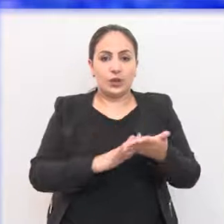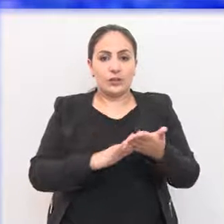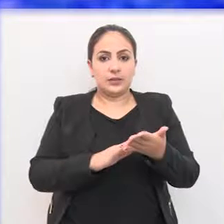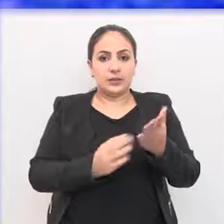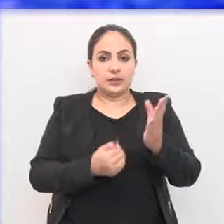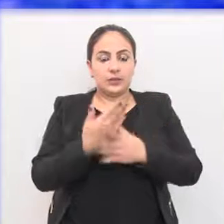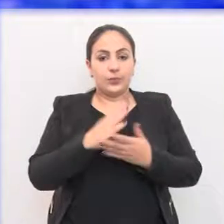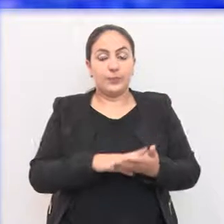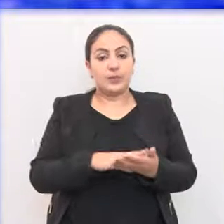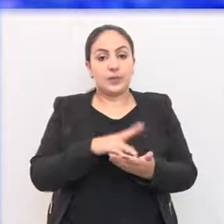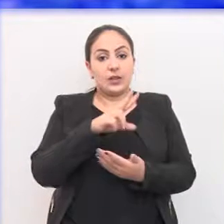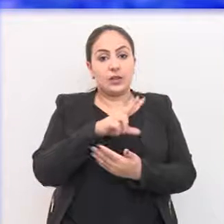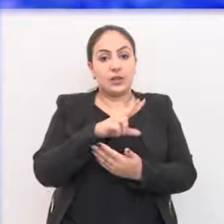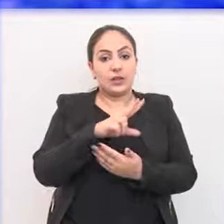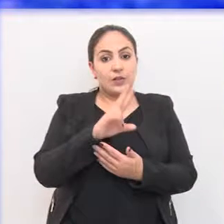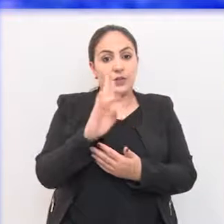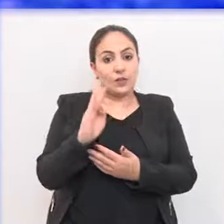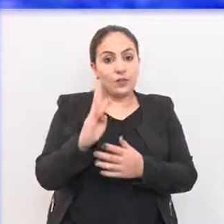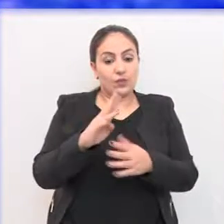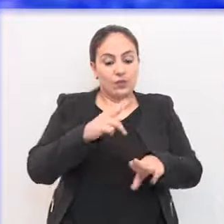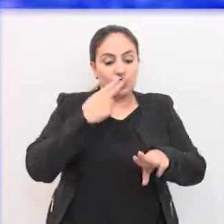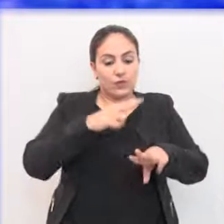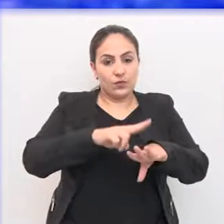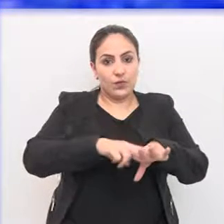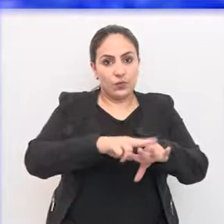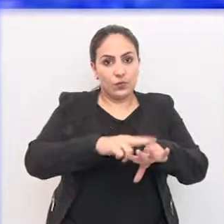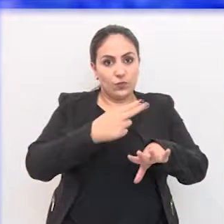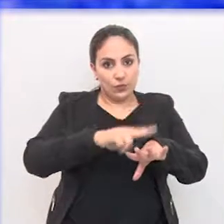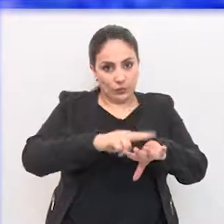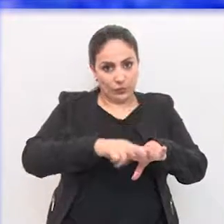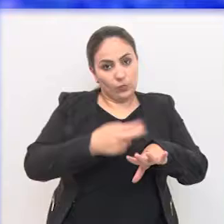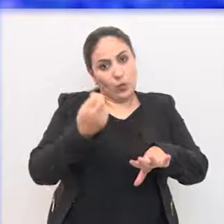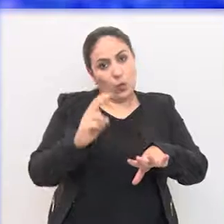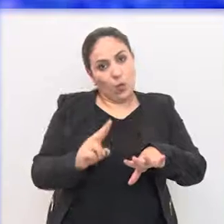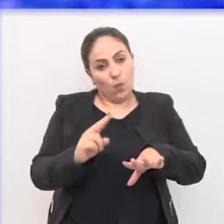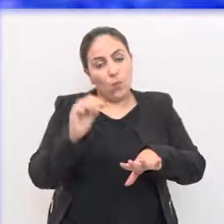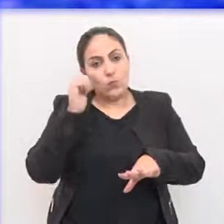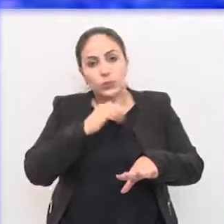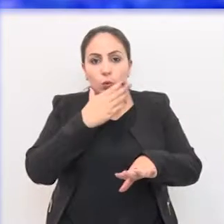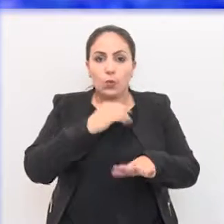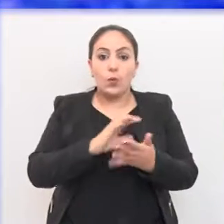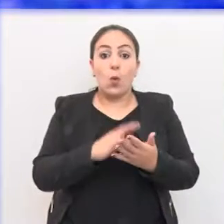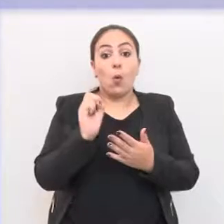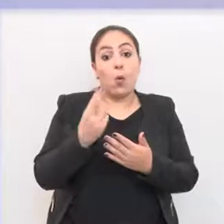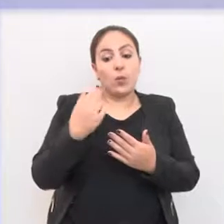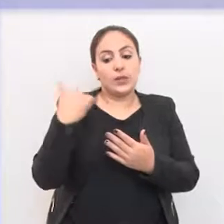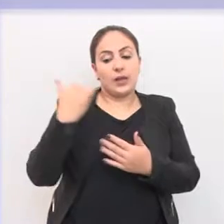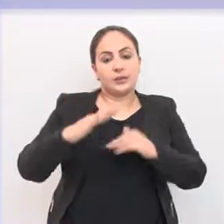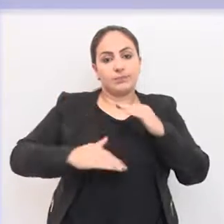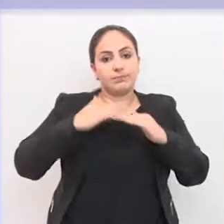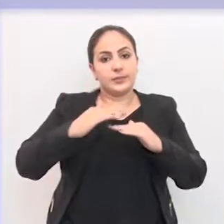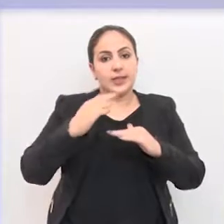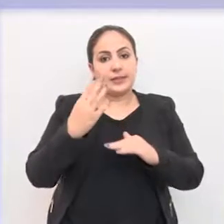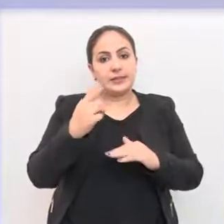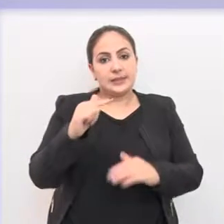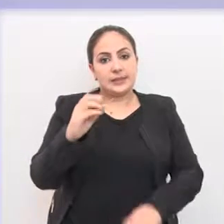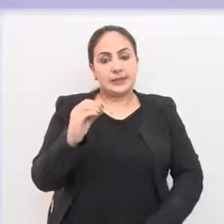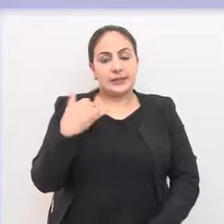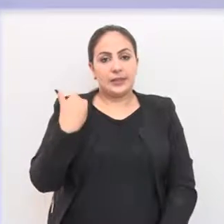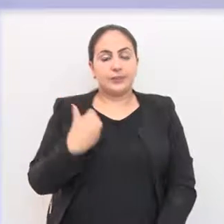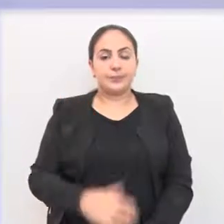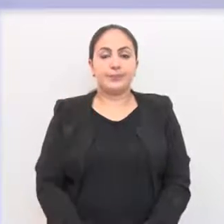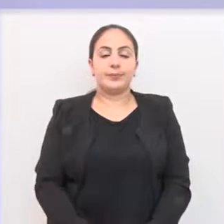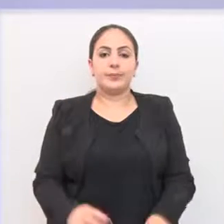laborativa, viúvo, viúva ou pessoa com idade superior a 70 anos. E ainda nesta edição você